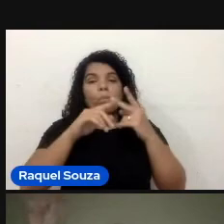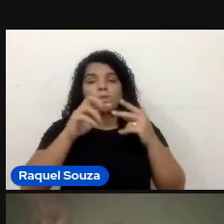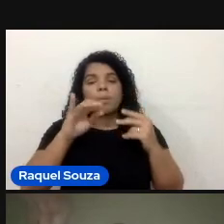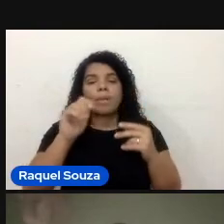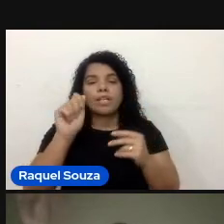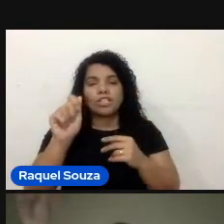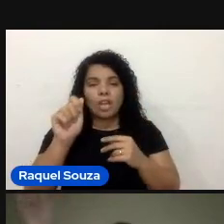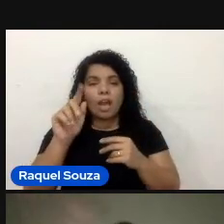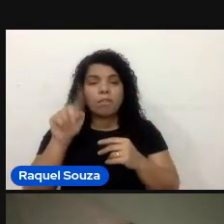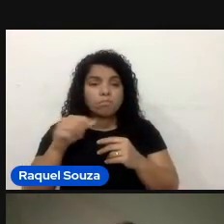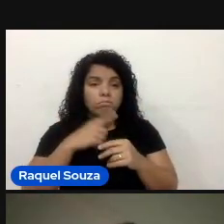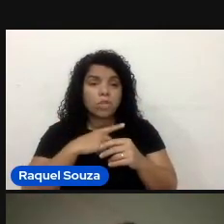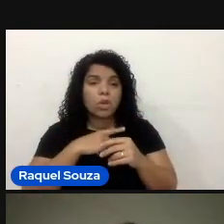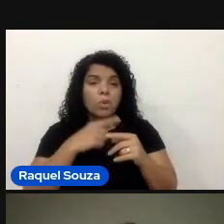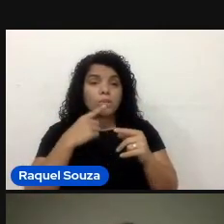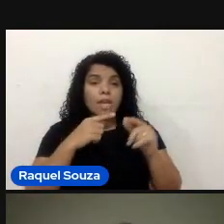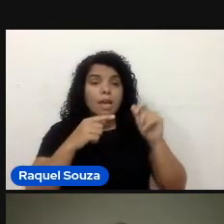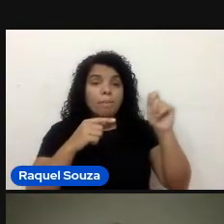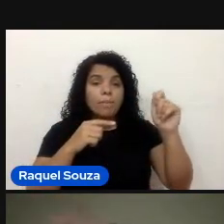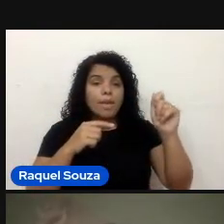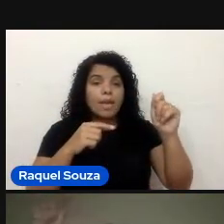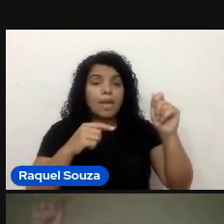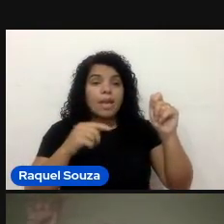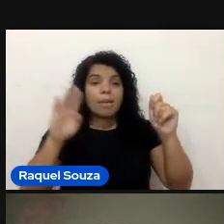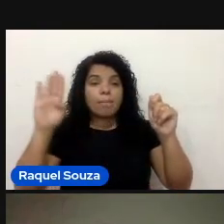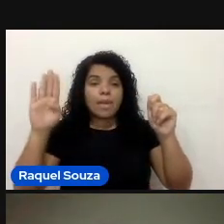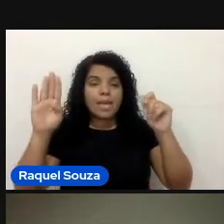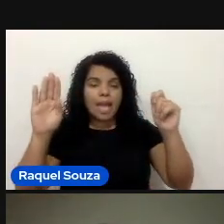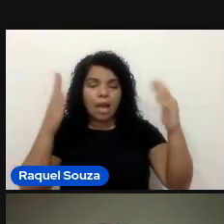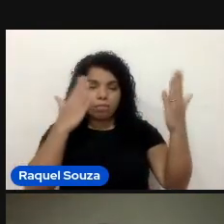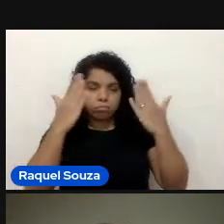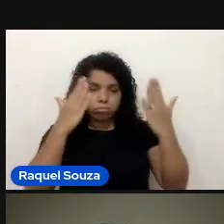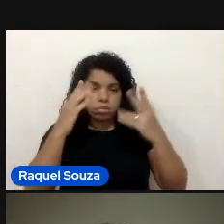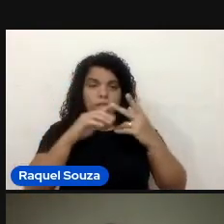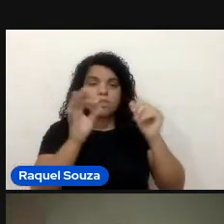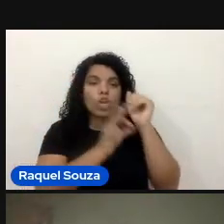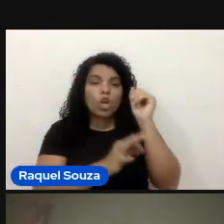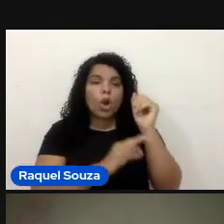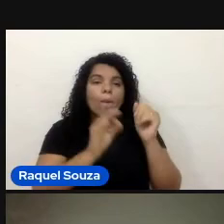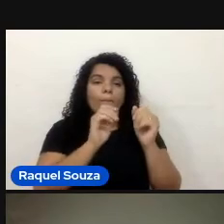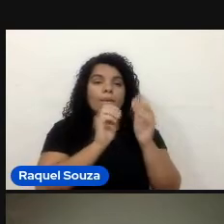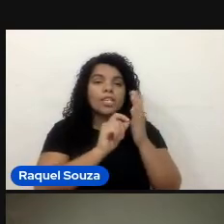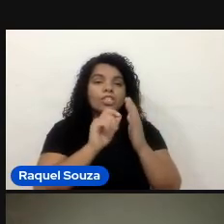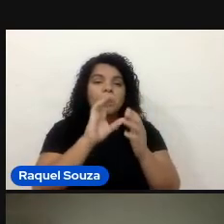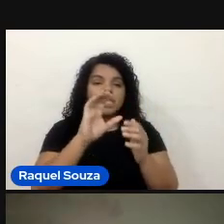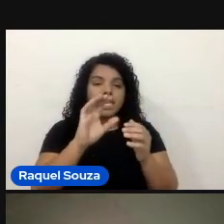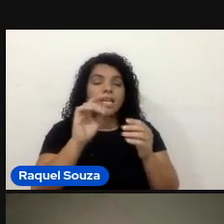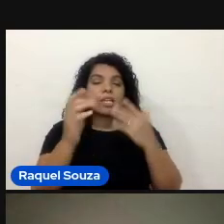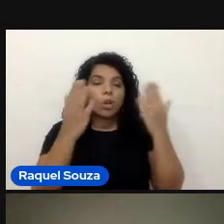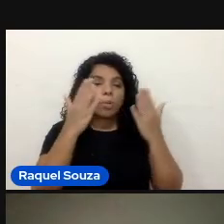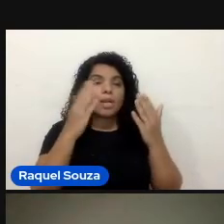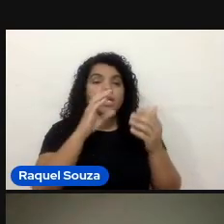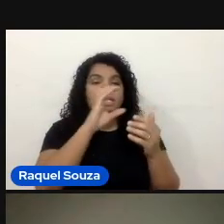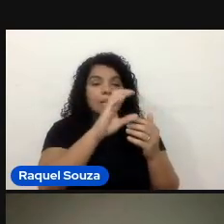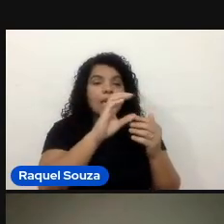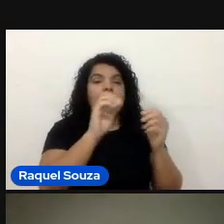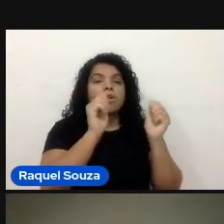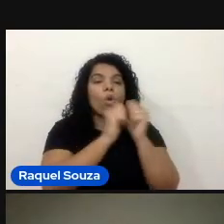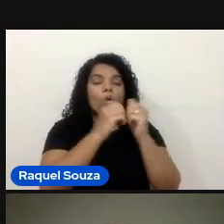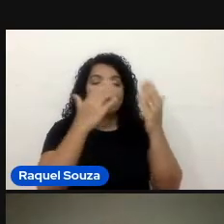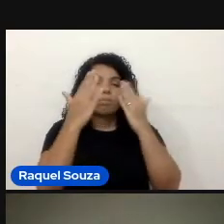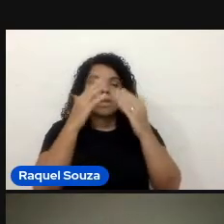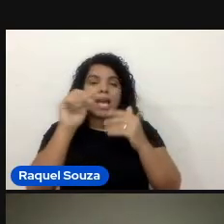ele está comparando o commit B e A. Se eu fizesse um commit C nessa branch, ele compararia o commit C com o commit A, que é o commit